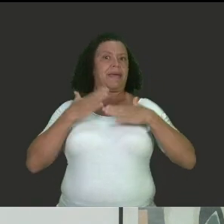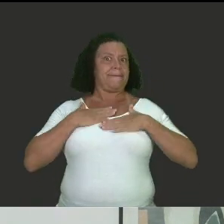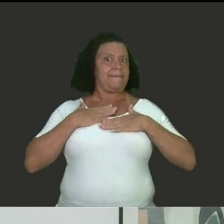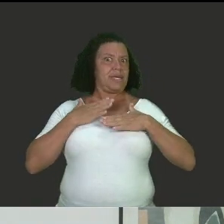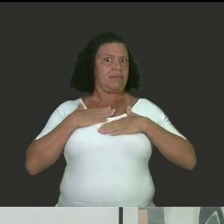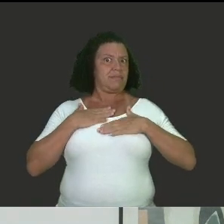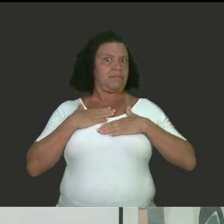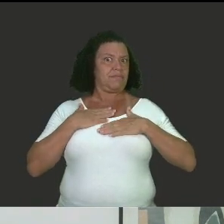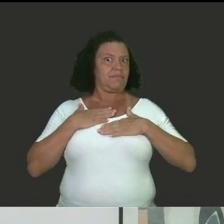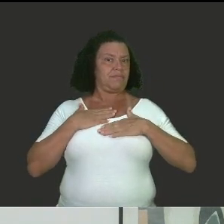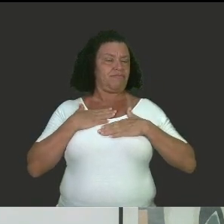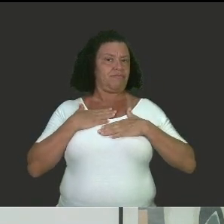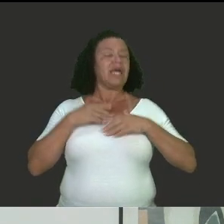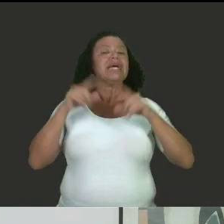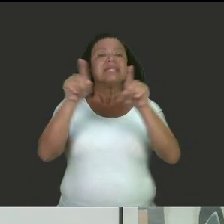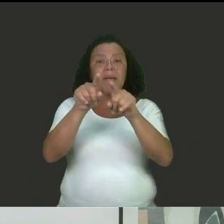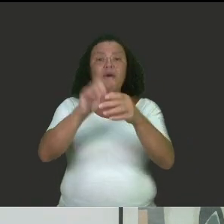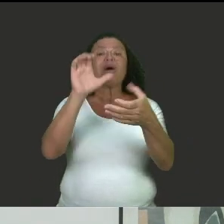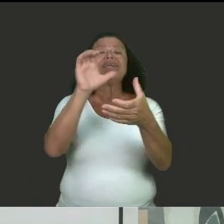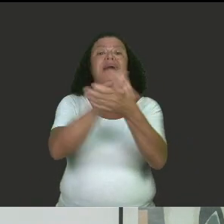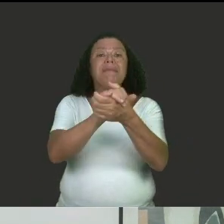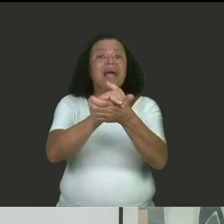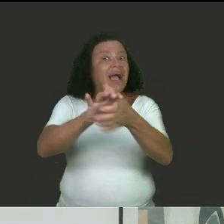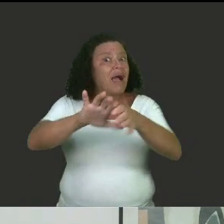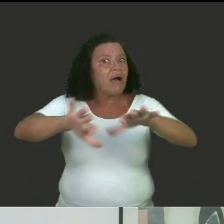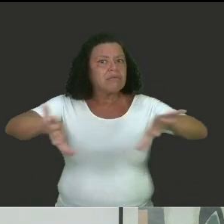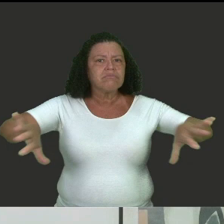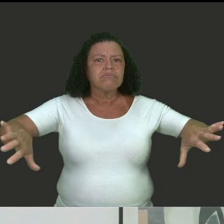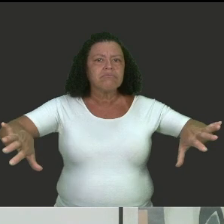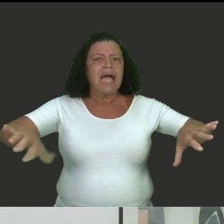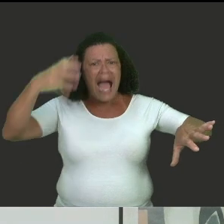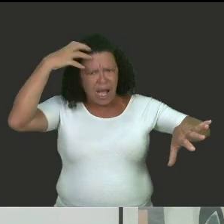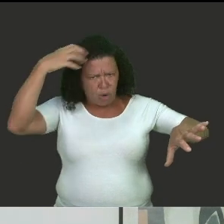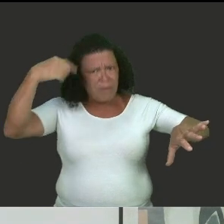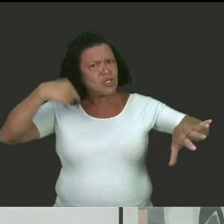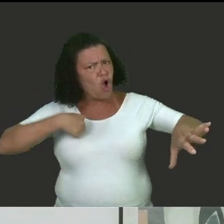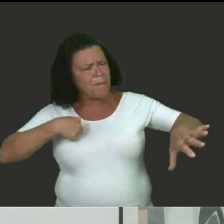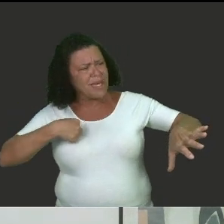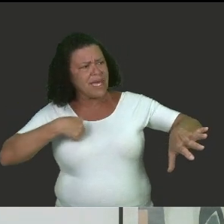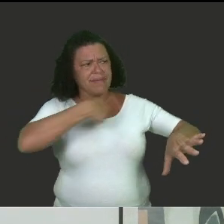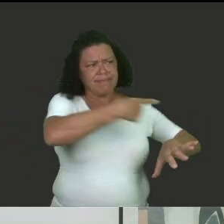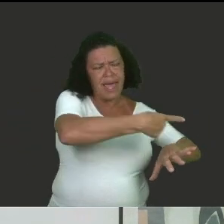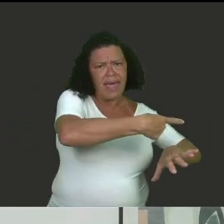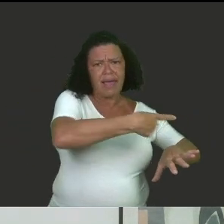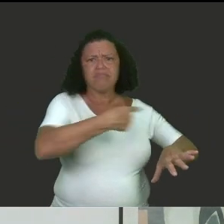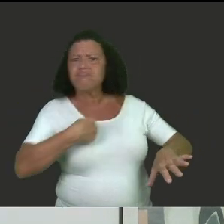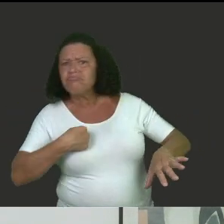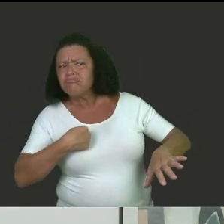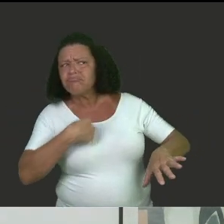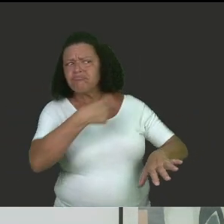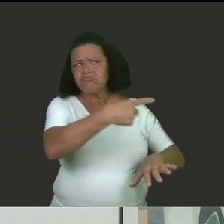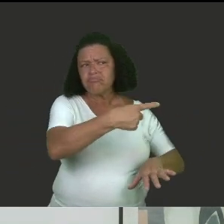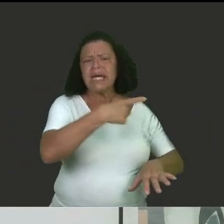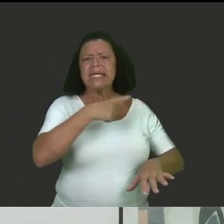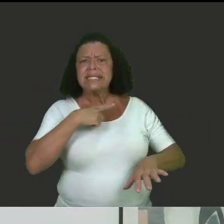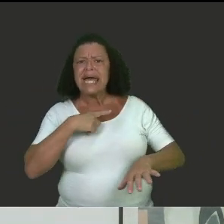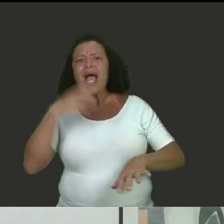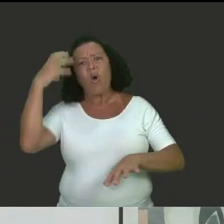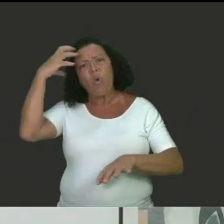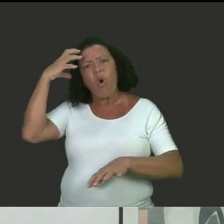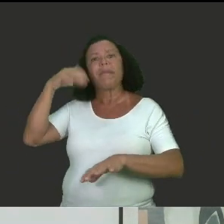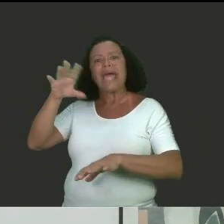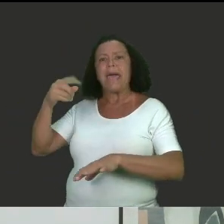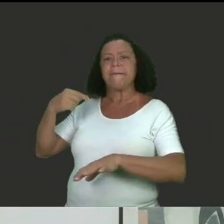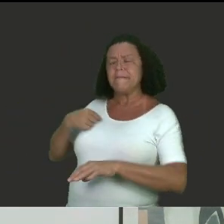um casamento, de um relacionamento, será que a culpa foi sempre do outro? Existiu uma parcela de culpa? O que eu fiz